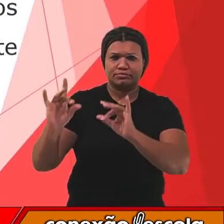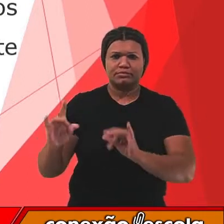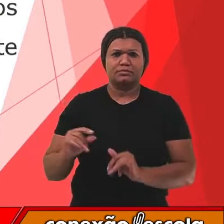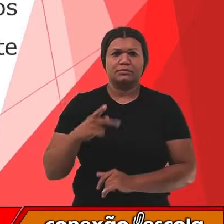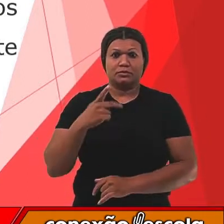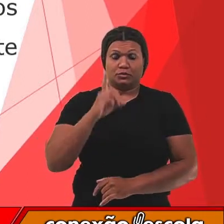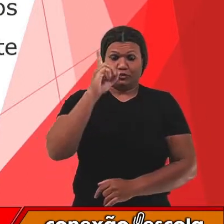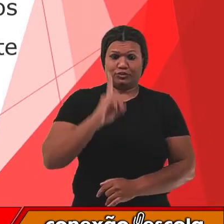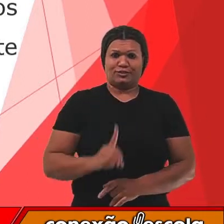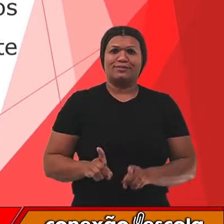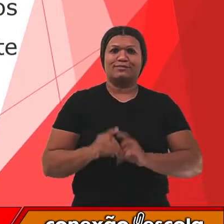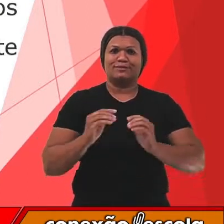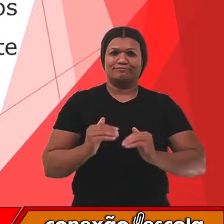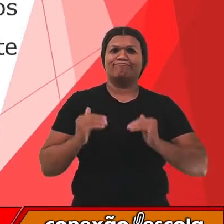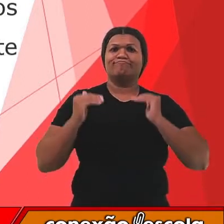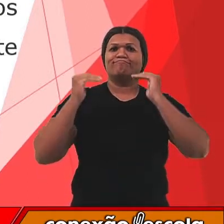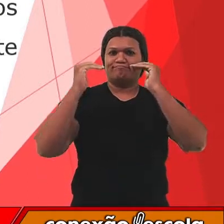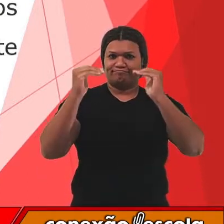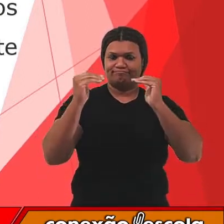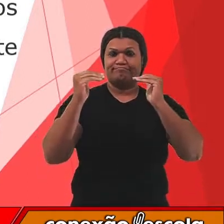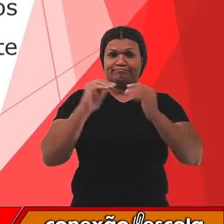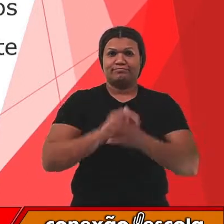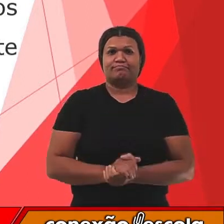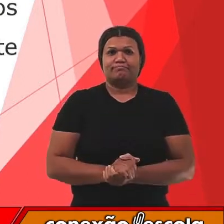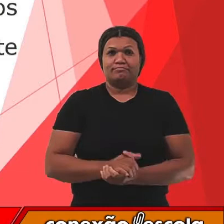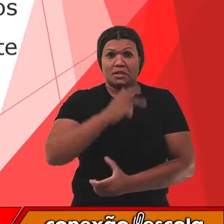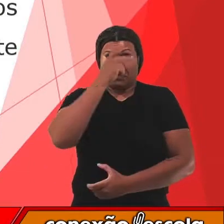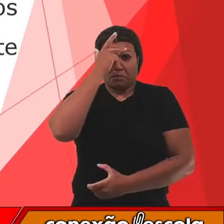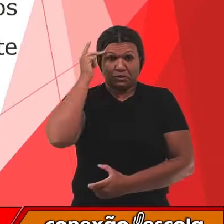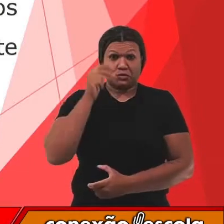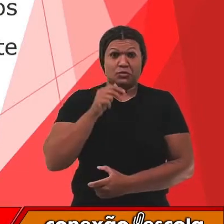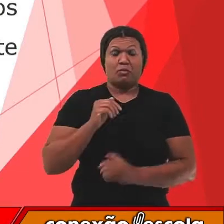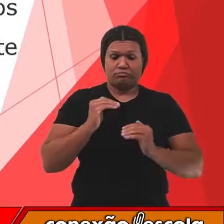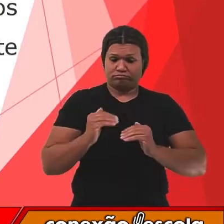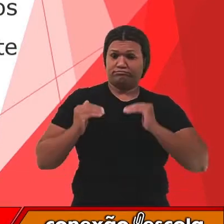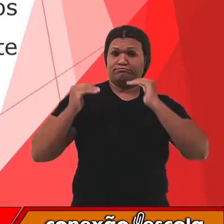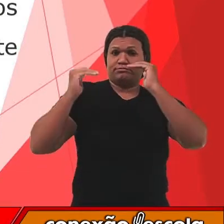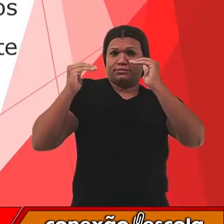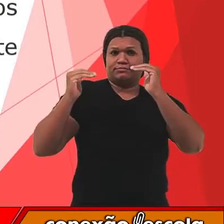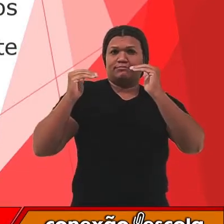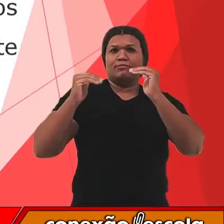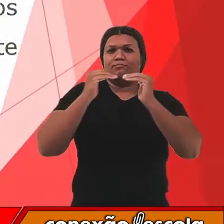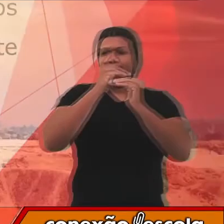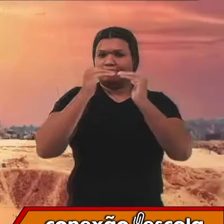nobres tornaram-se simplesmente cidadãos comuns.